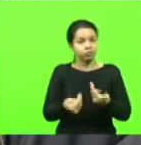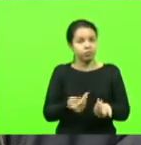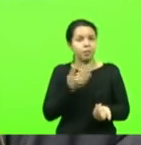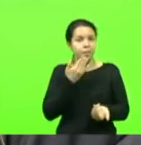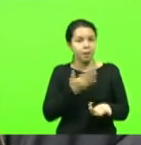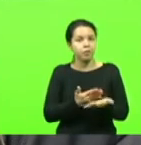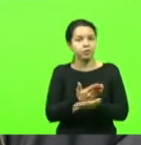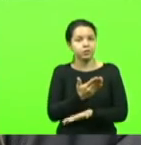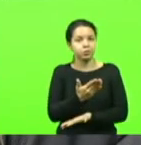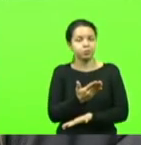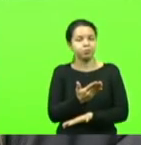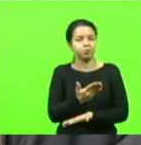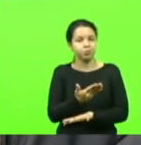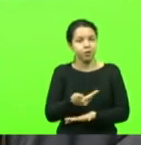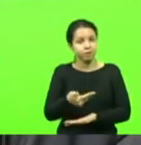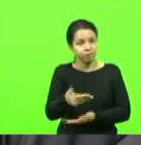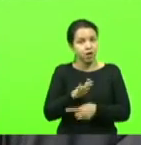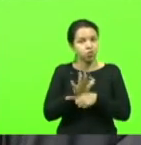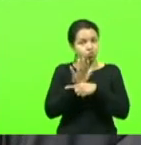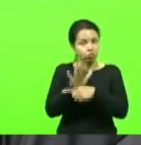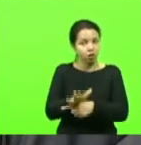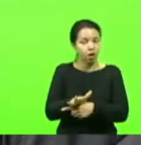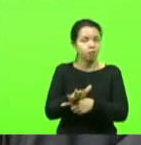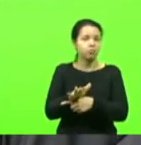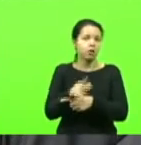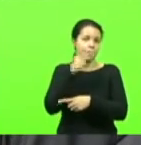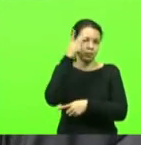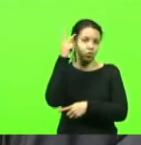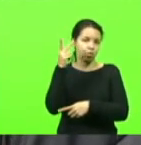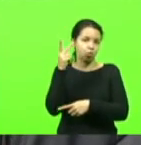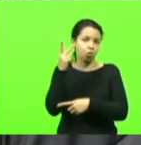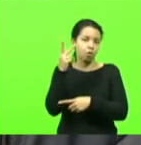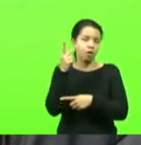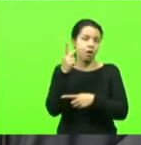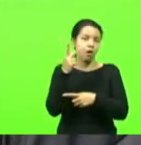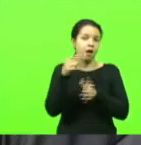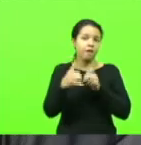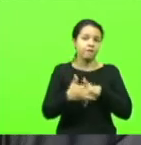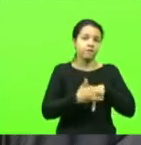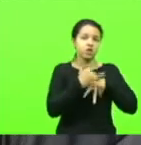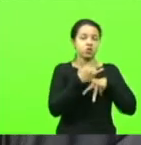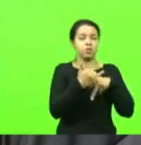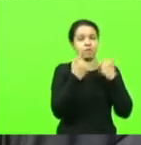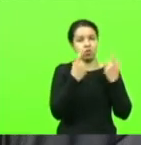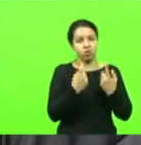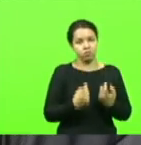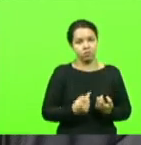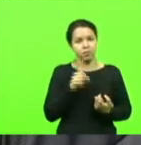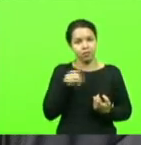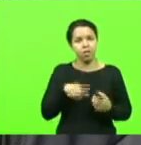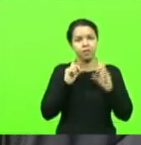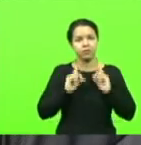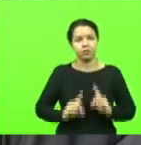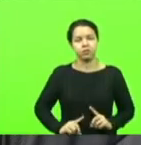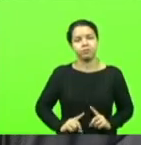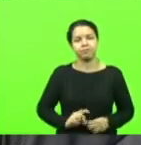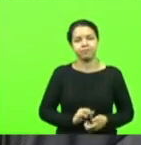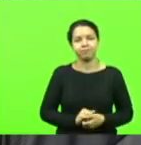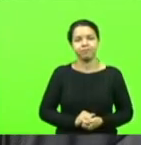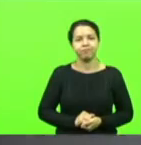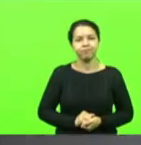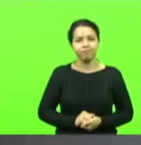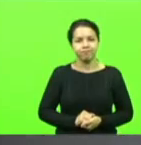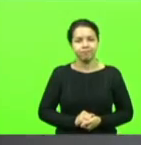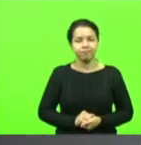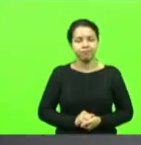projeto de lei que acha que vai trazer um benefício muito grande para as pessoas vítimas de violência as pessoas com deficiência vítima de violência